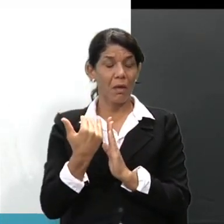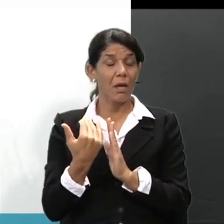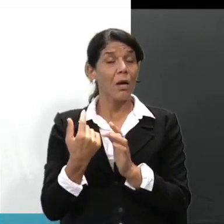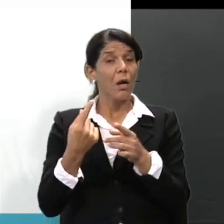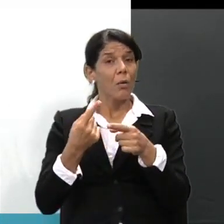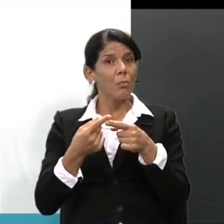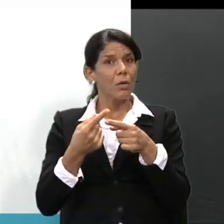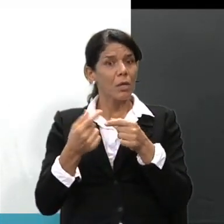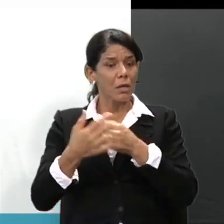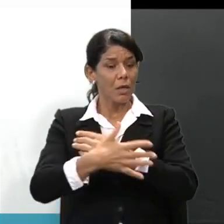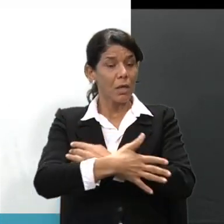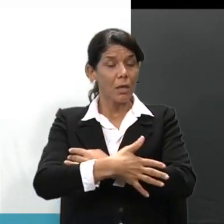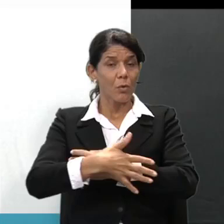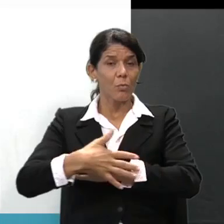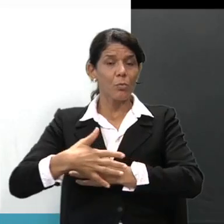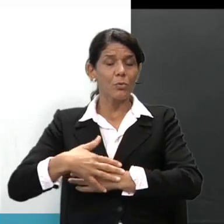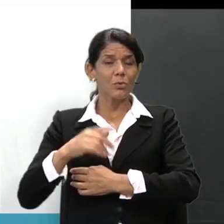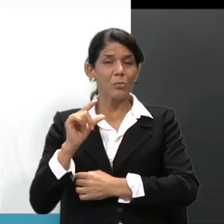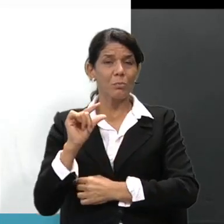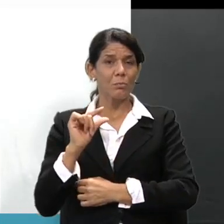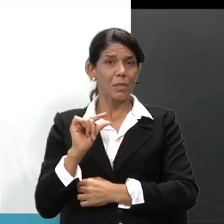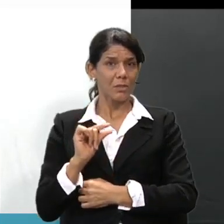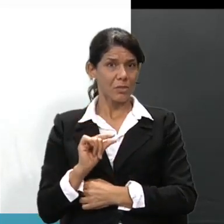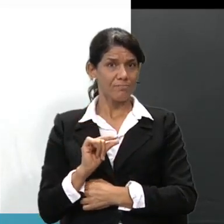ele é um músculo bem menor que se